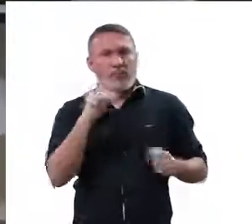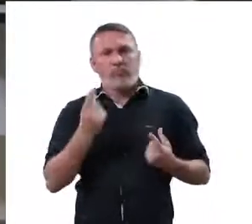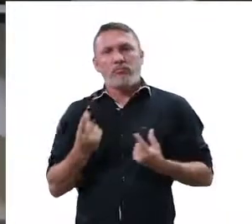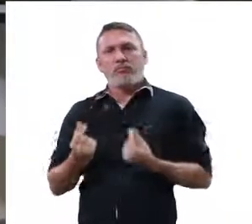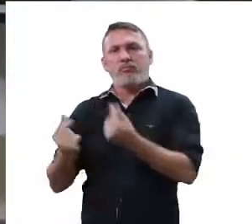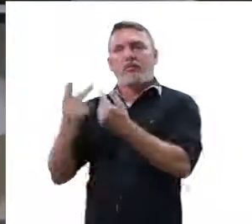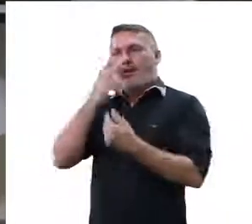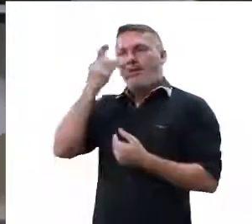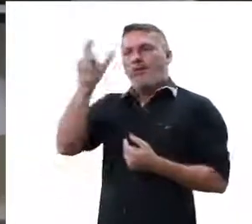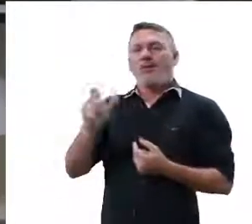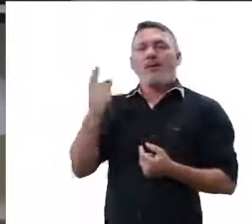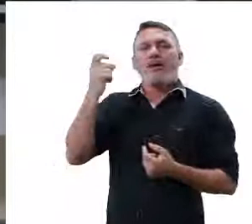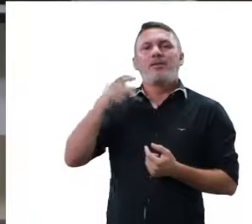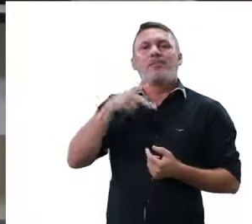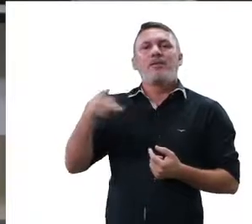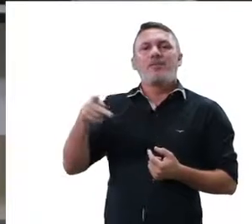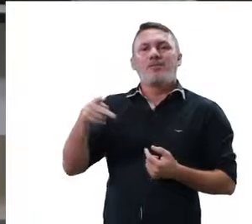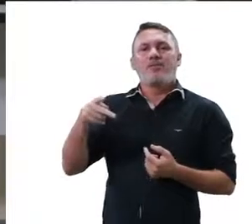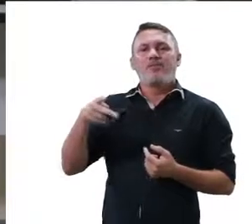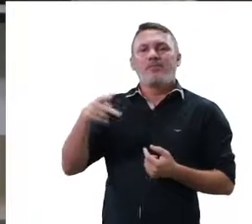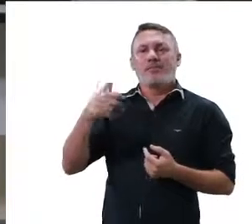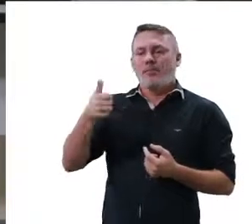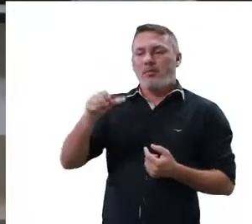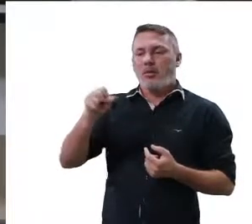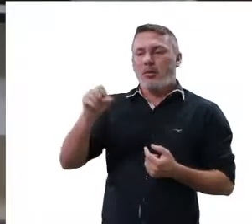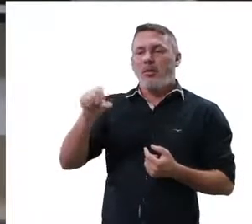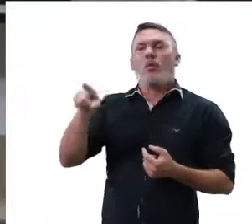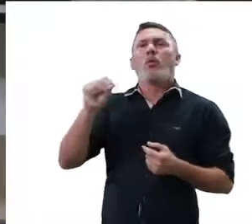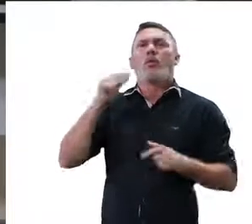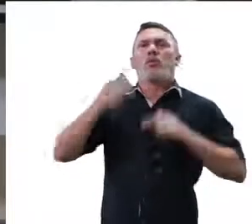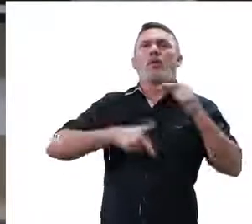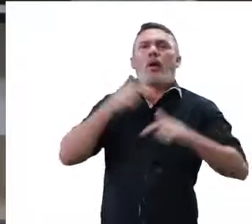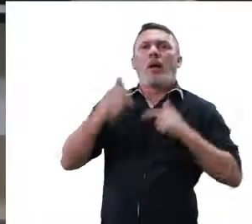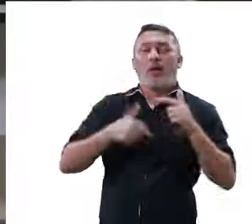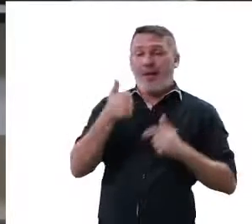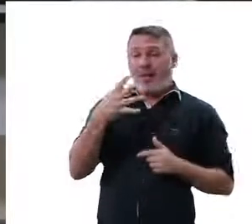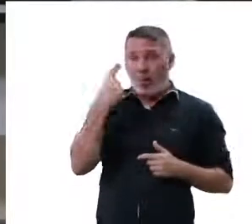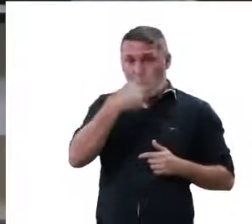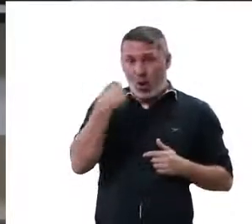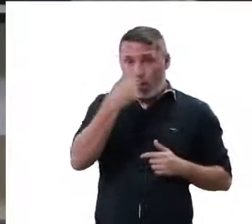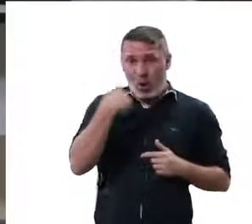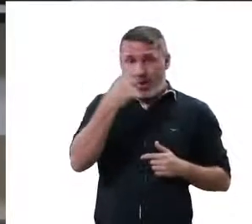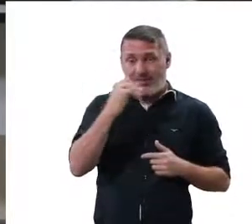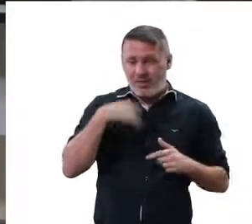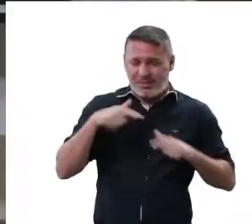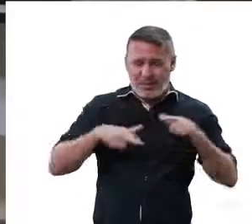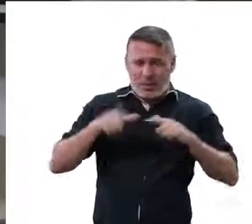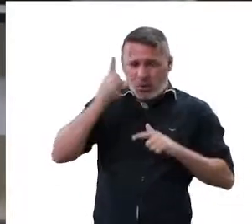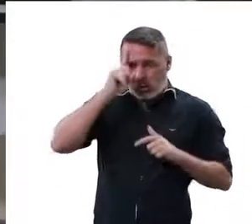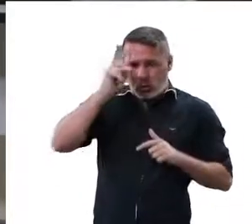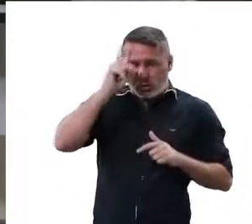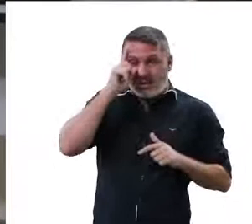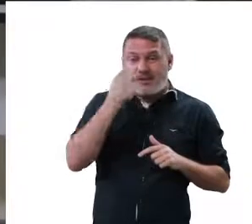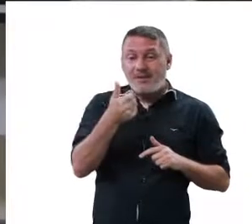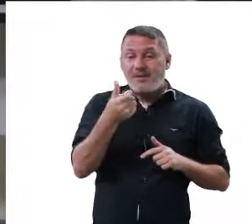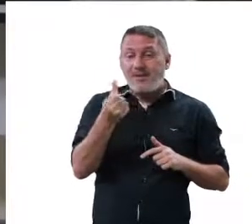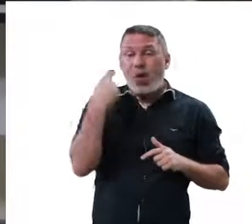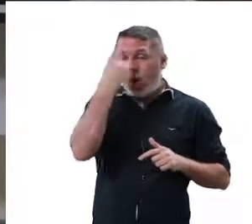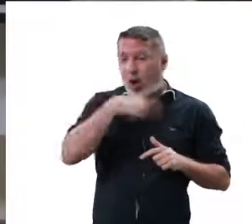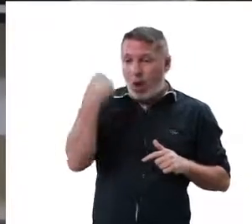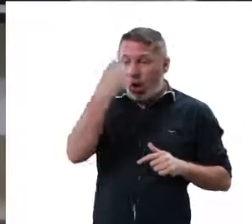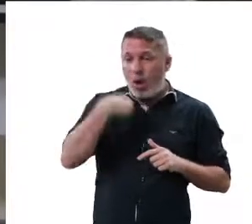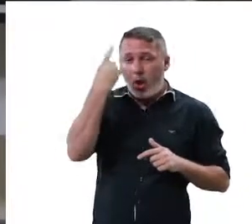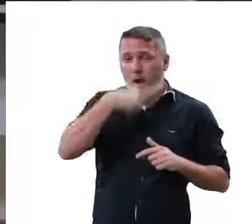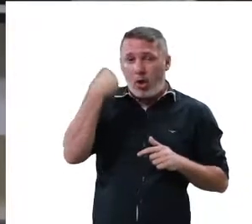burguês, me tornaria um Antônio Hermílio de Moraes, trabalhando 14, 16 horas. Se eu trabalhasse, então, nessa lógica, se eu trabalhasse